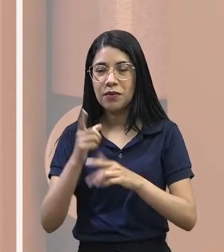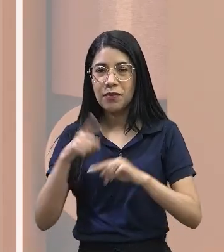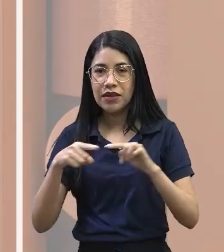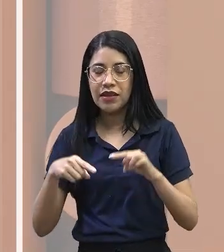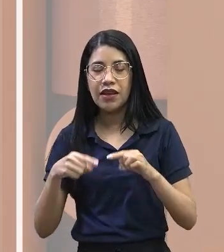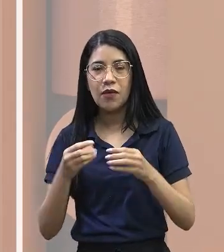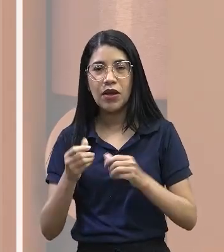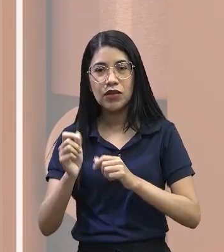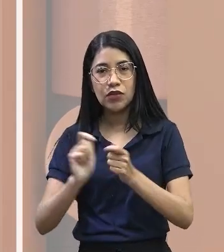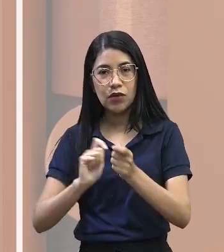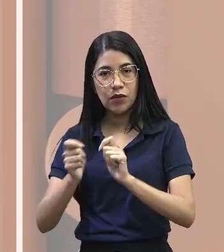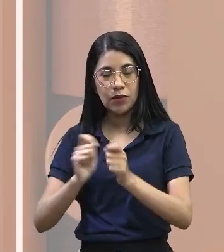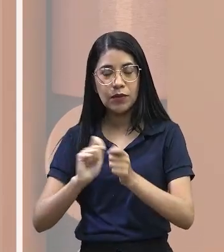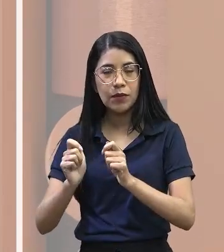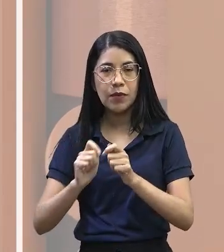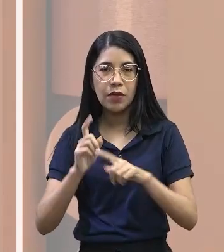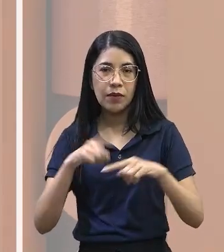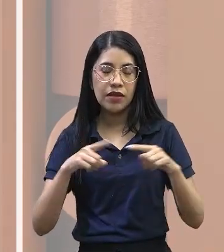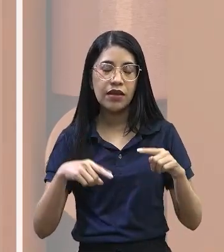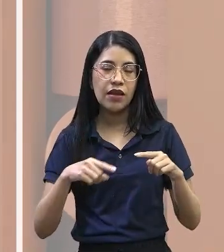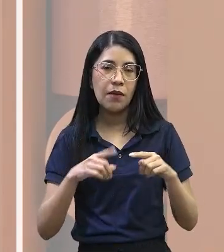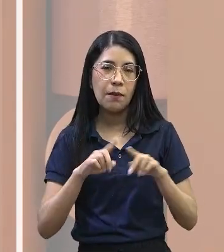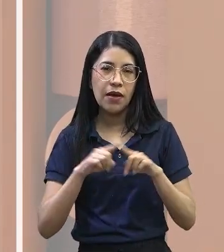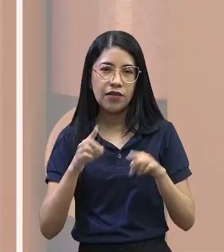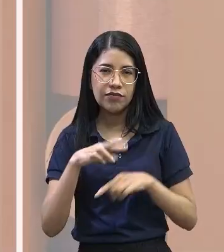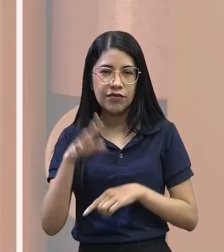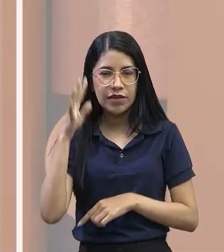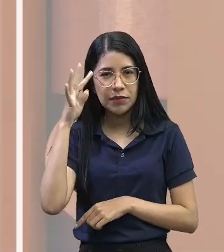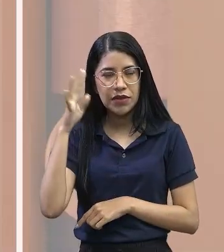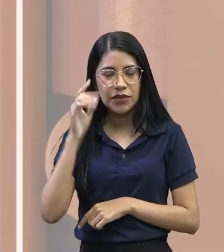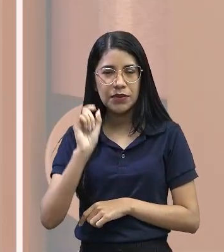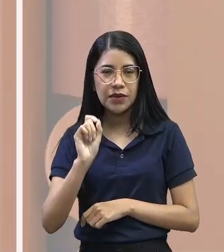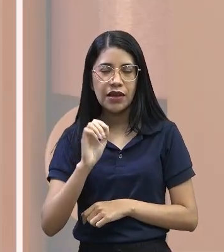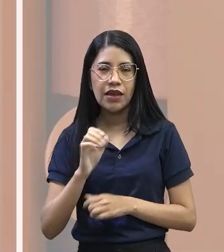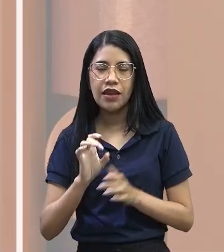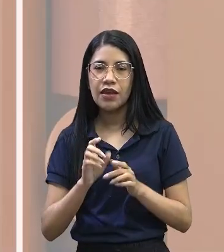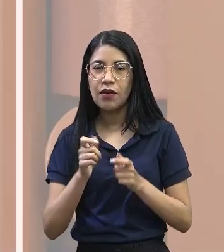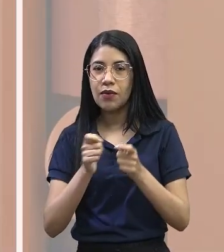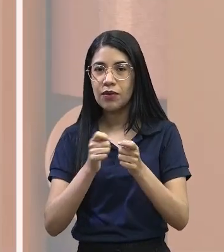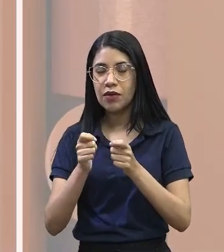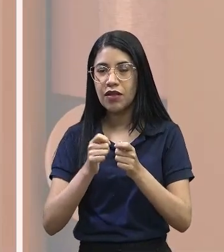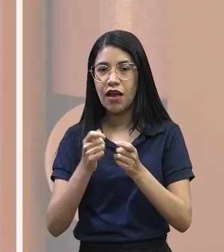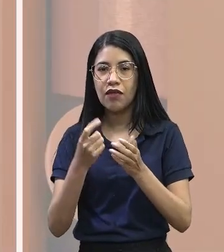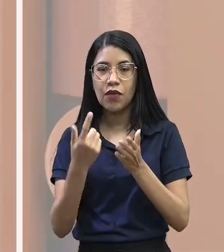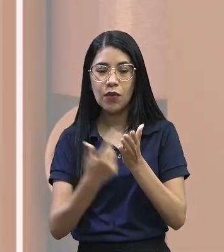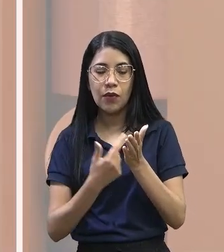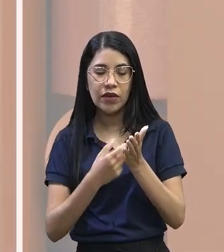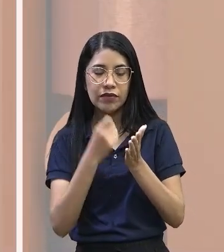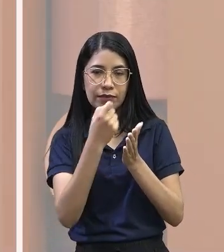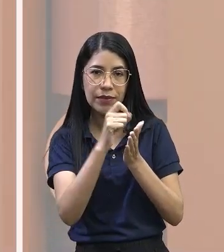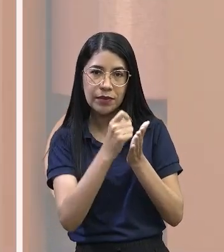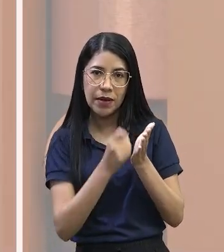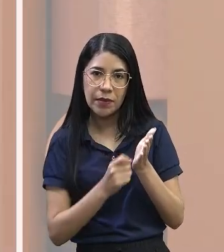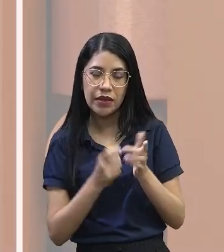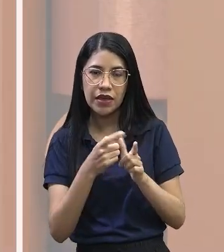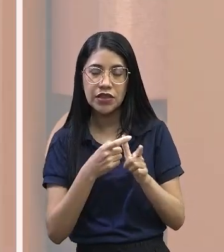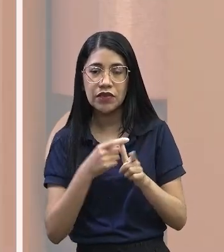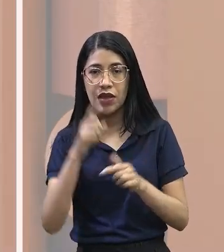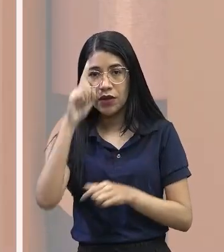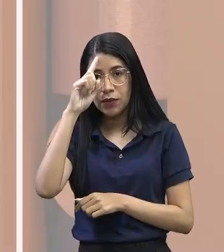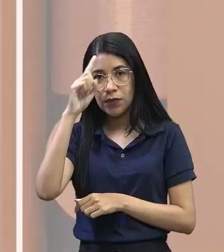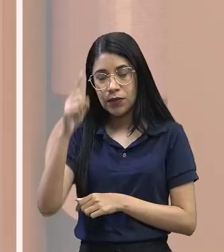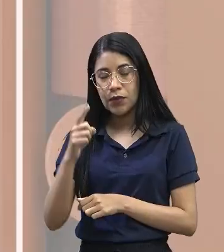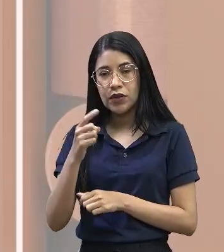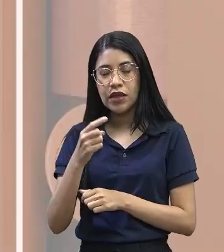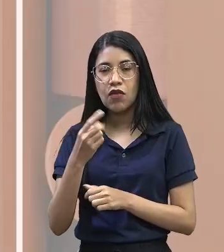mercadoria. Mas, como vocês devem imaginar, quem controlava o livrinho das anotações era o patrão, que colocava